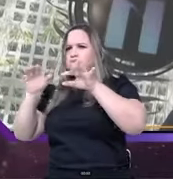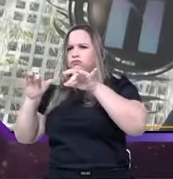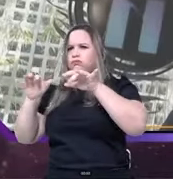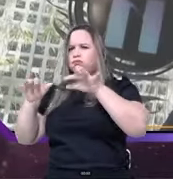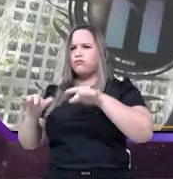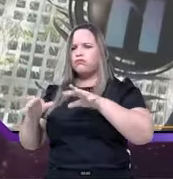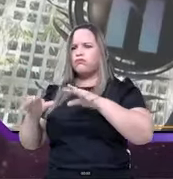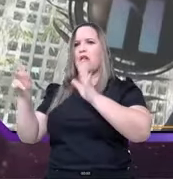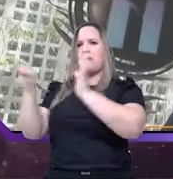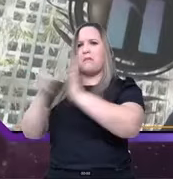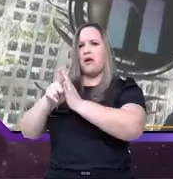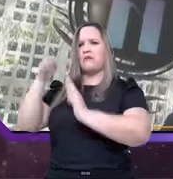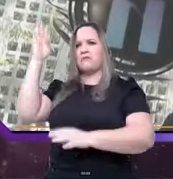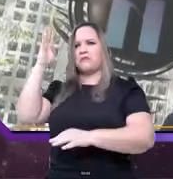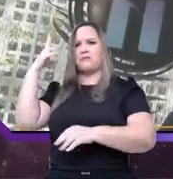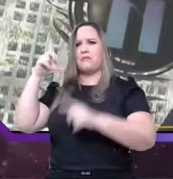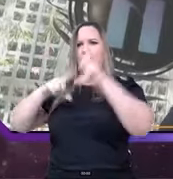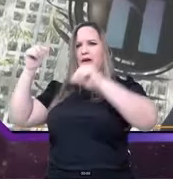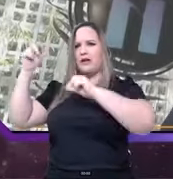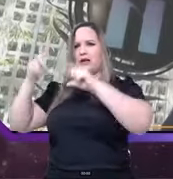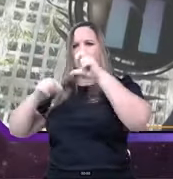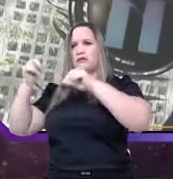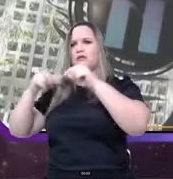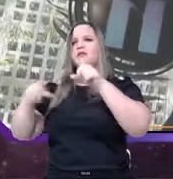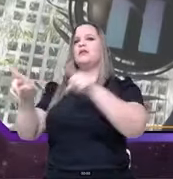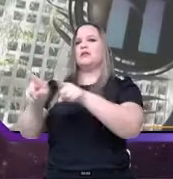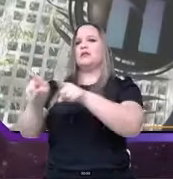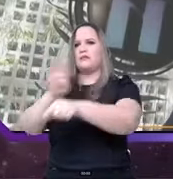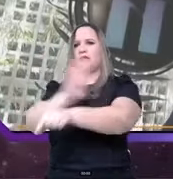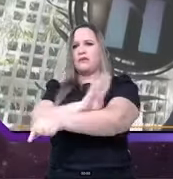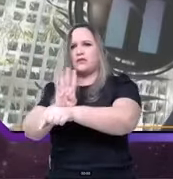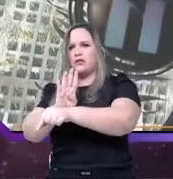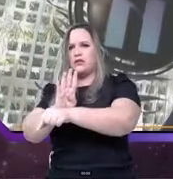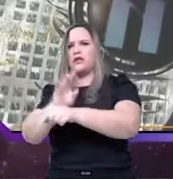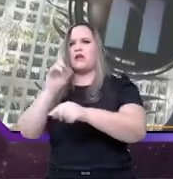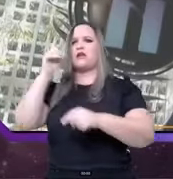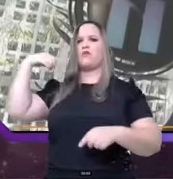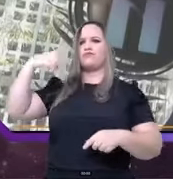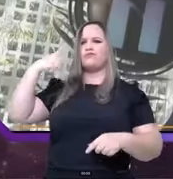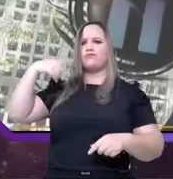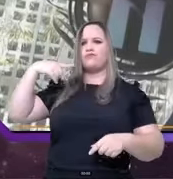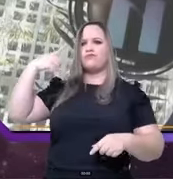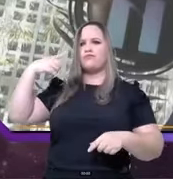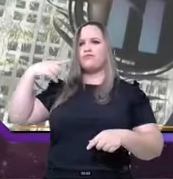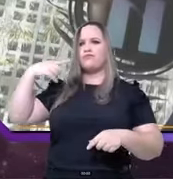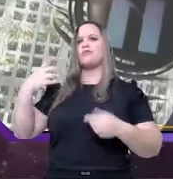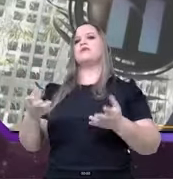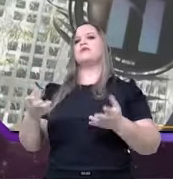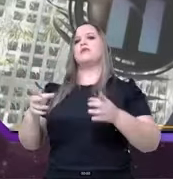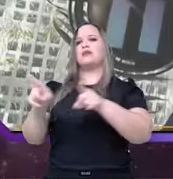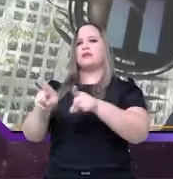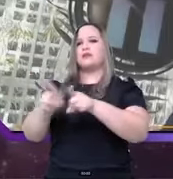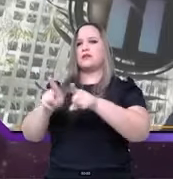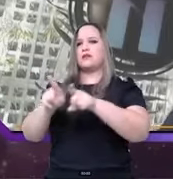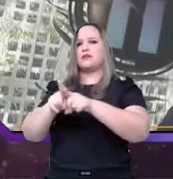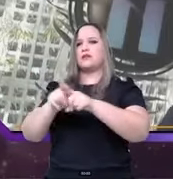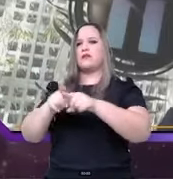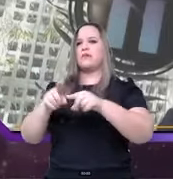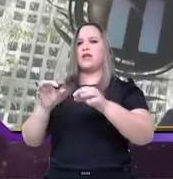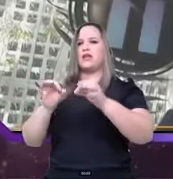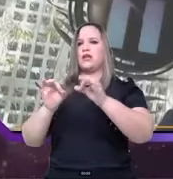Brasília, é bacharel também em direito, profissional certificado internacionalmente em gerenciamento de